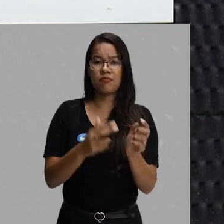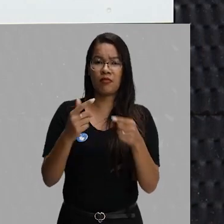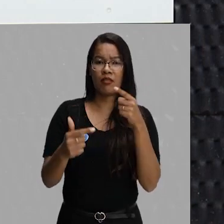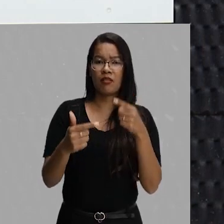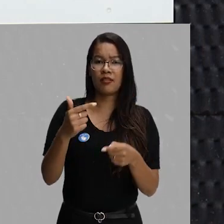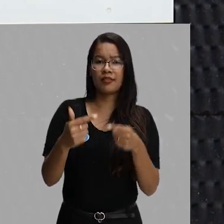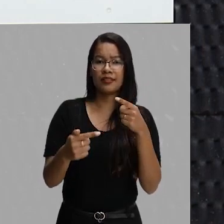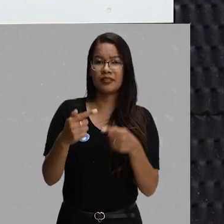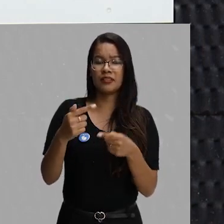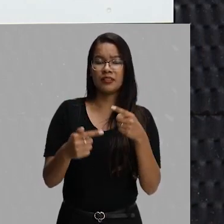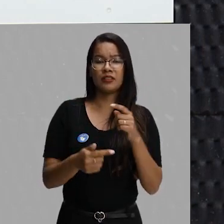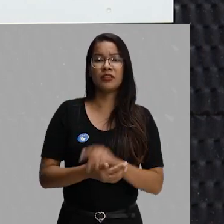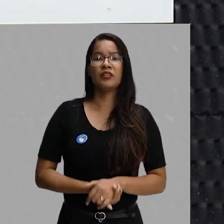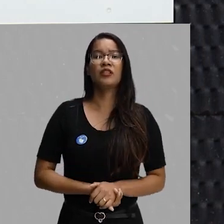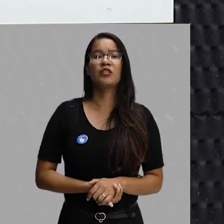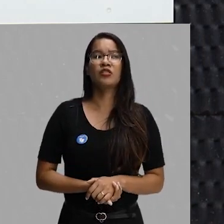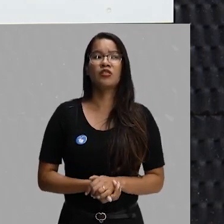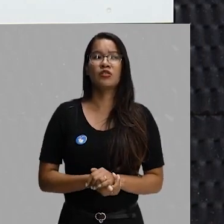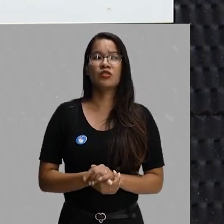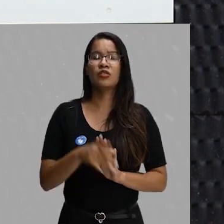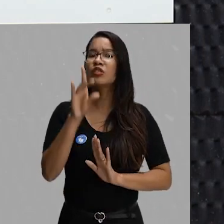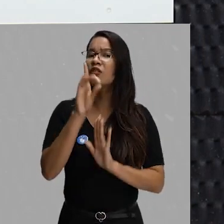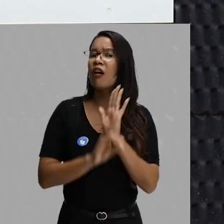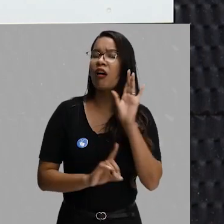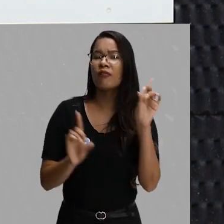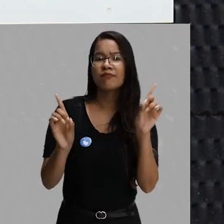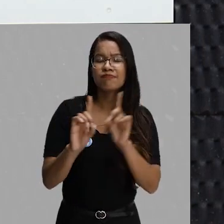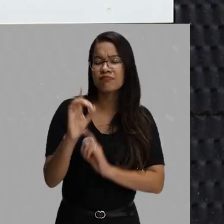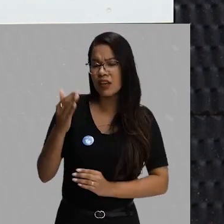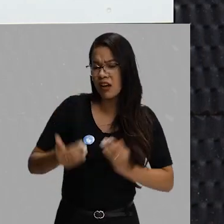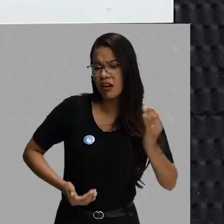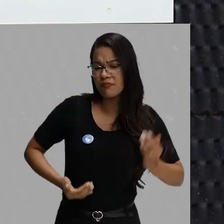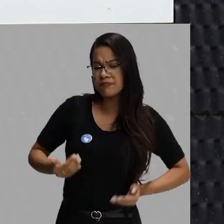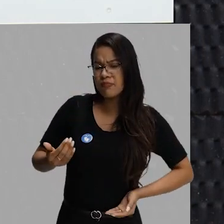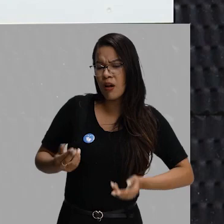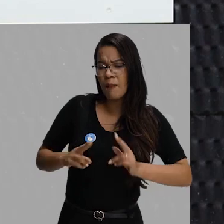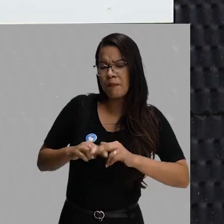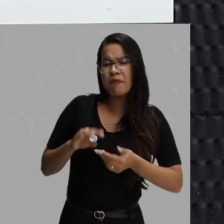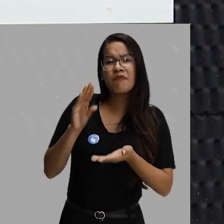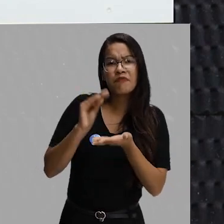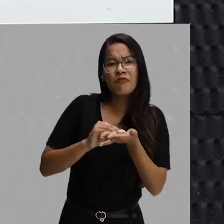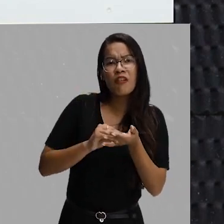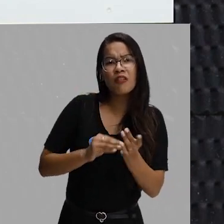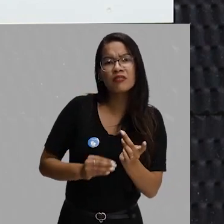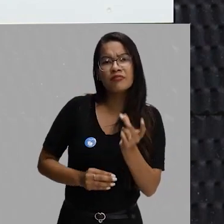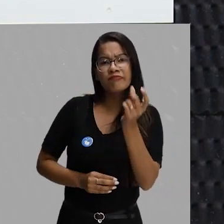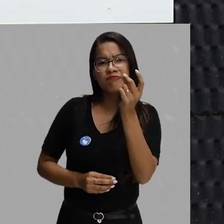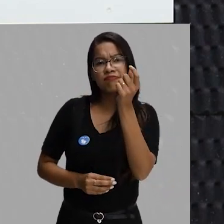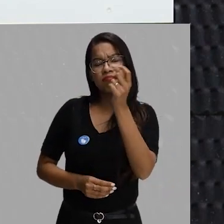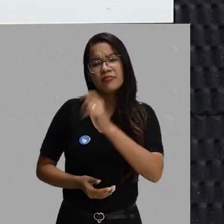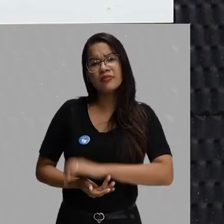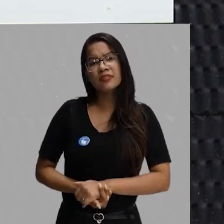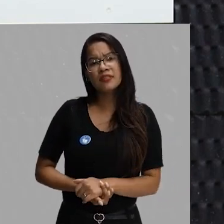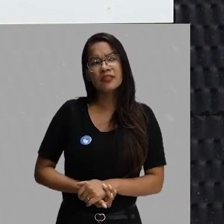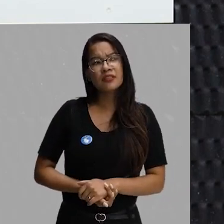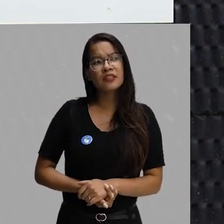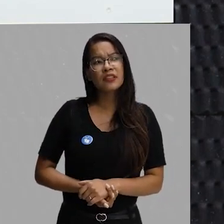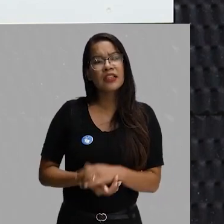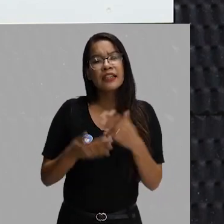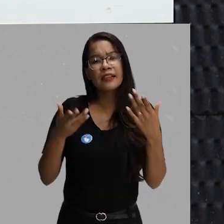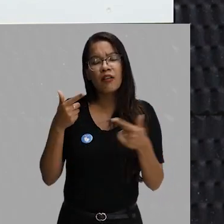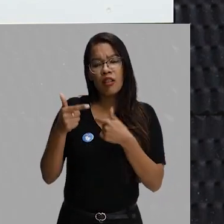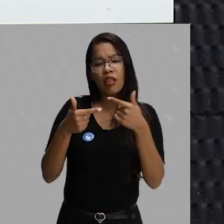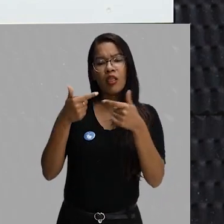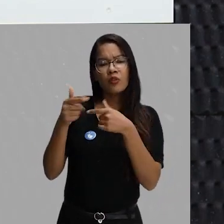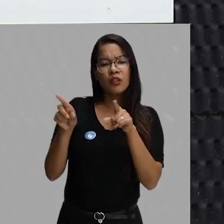tarde o tribuno da plebe, direito a não serem escravizados por dívida, porque os plebeus são romanos. Então eles